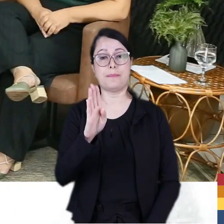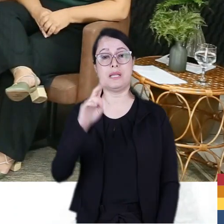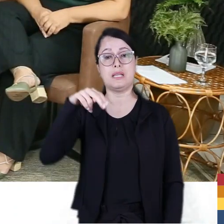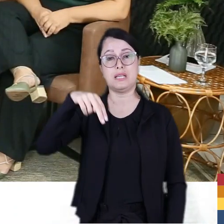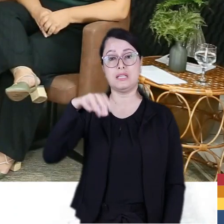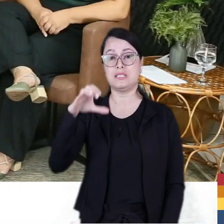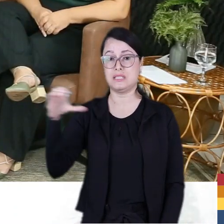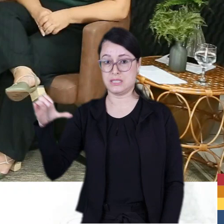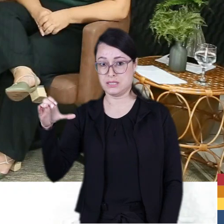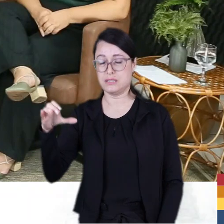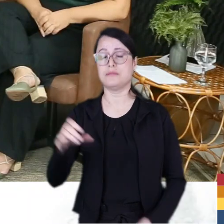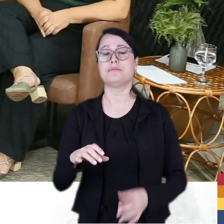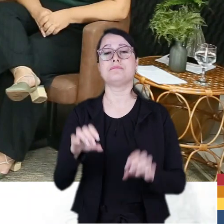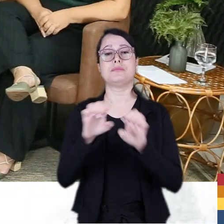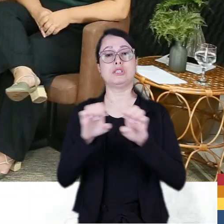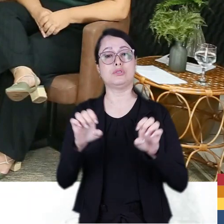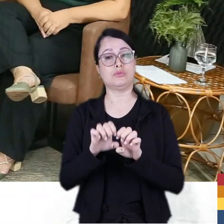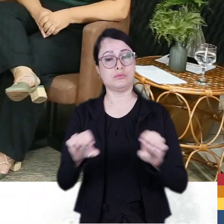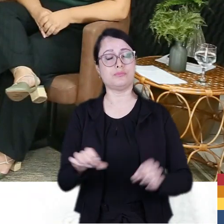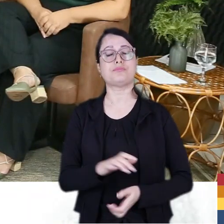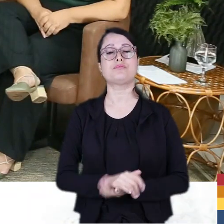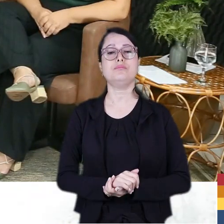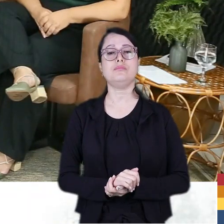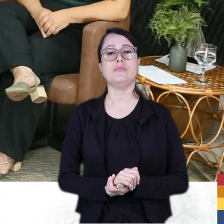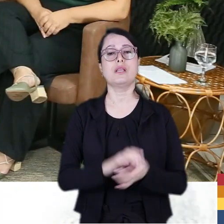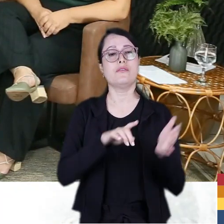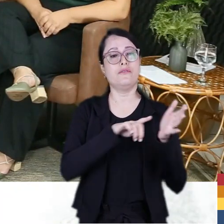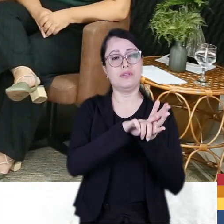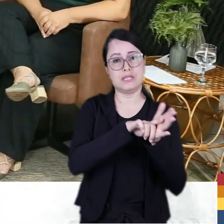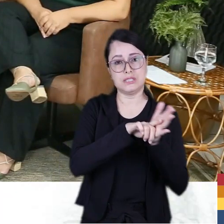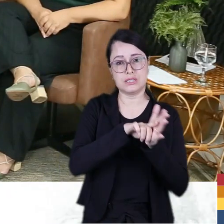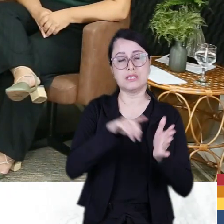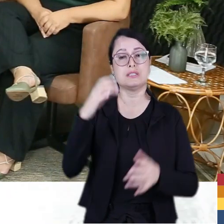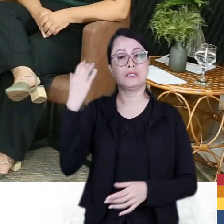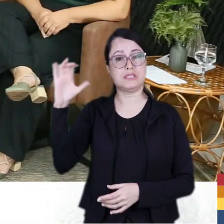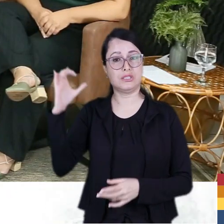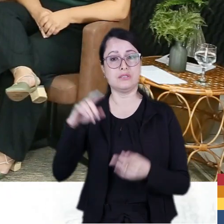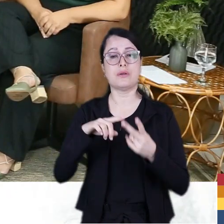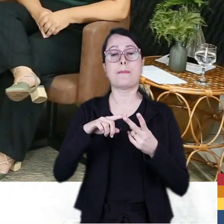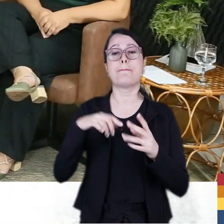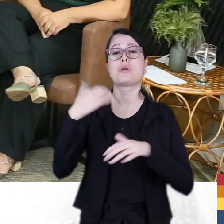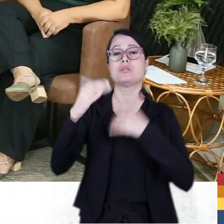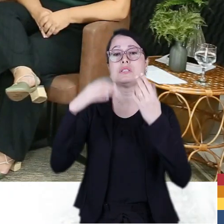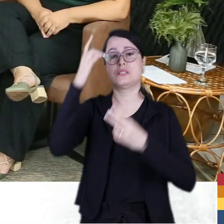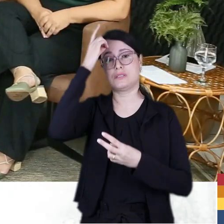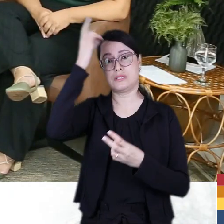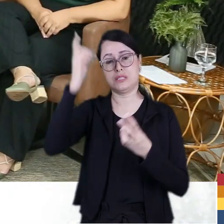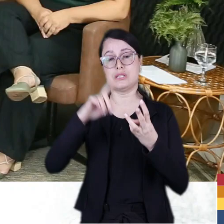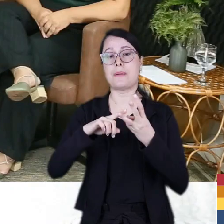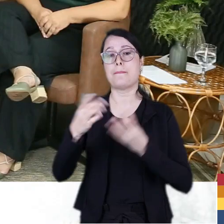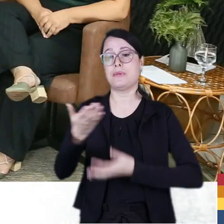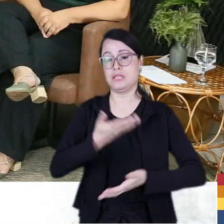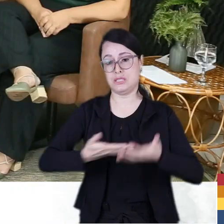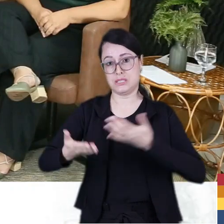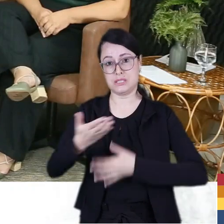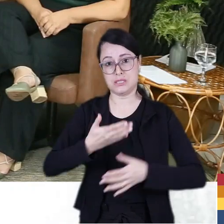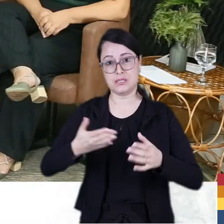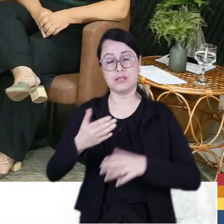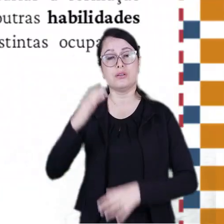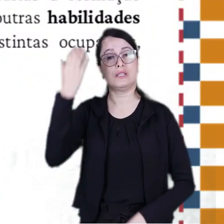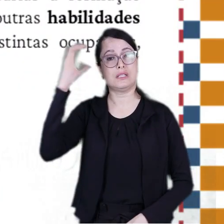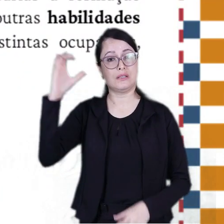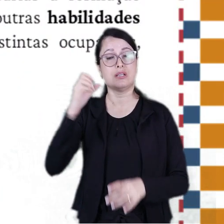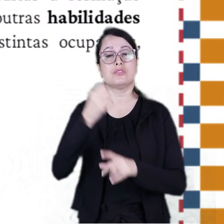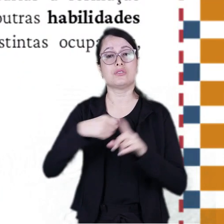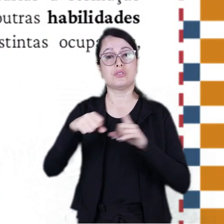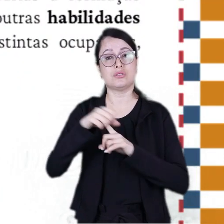profissional e tecnológica ela visa a gente a integração também dos quatro etes estruturantes da BNCC quais